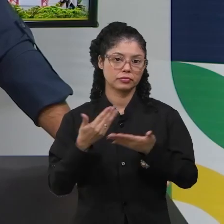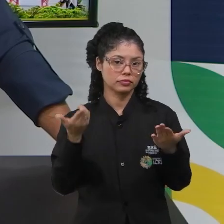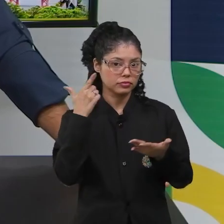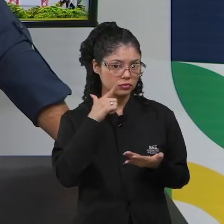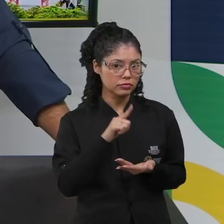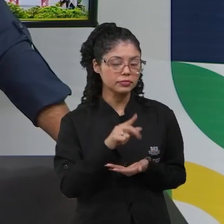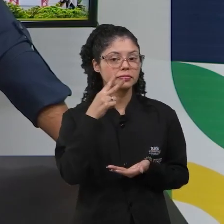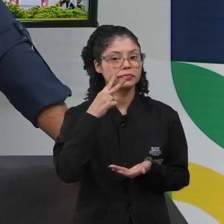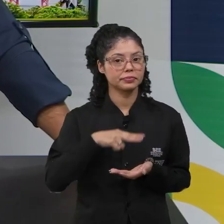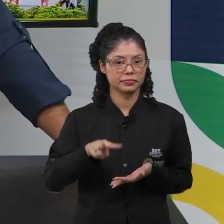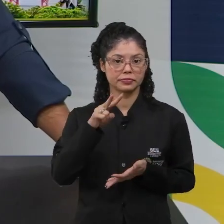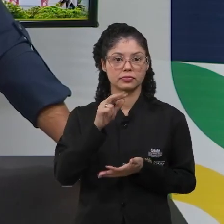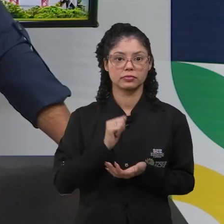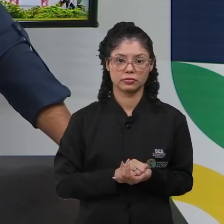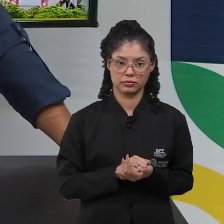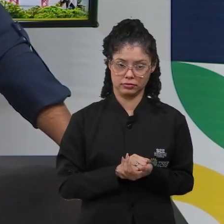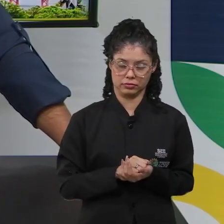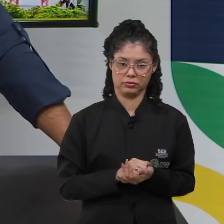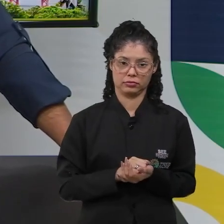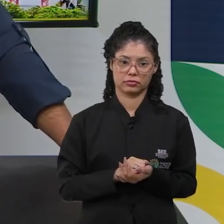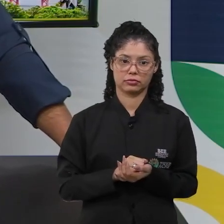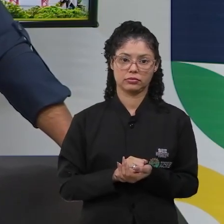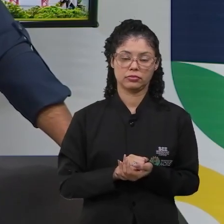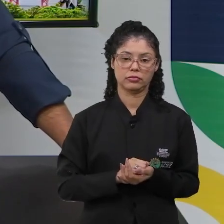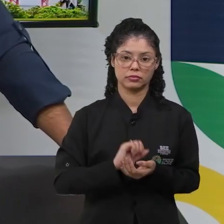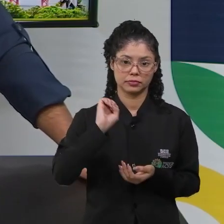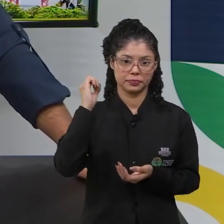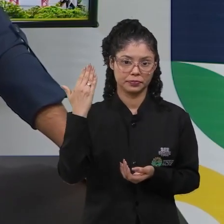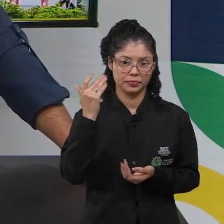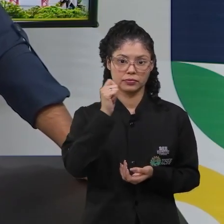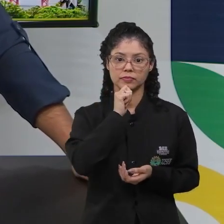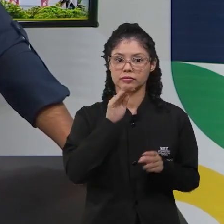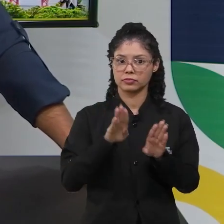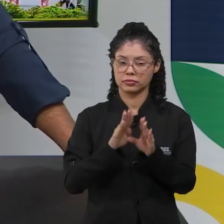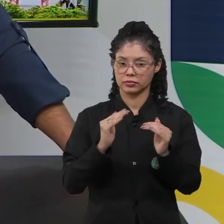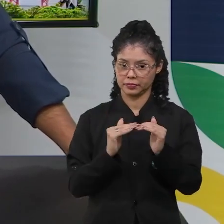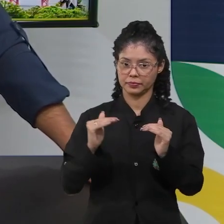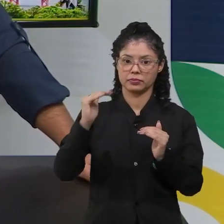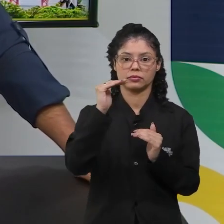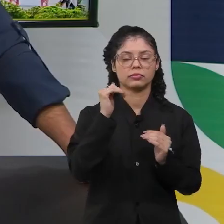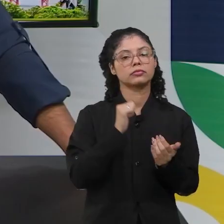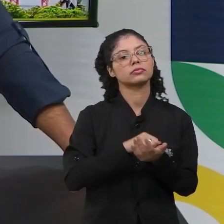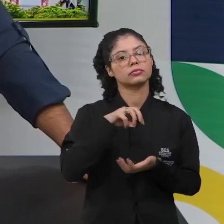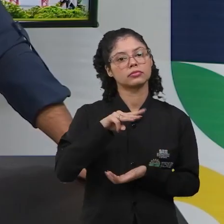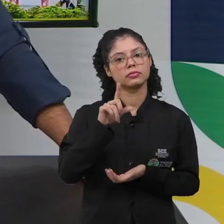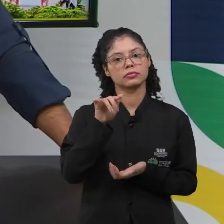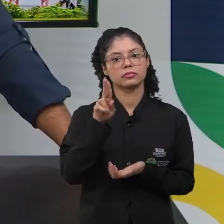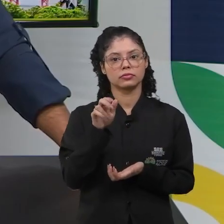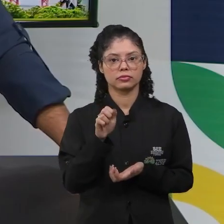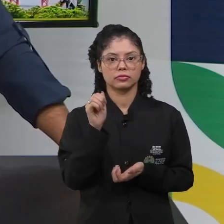conseguimos observar por meio dos eventos que vão muito além da modalidade que